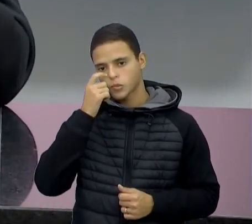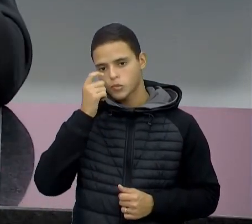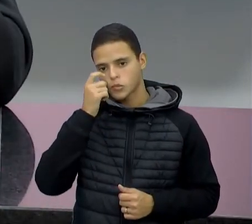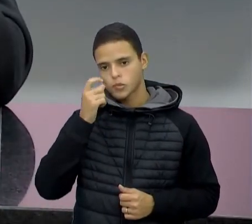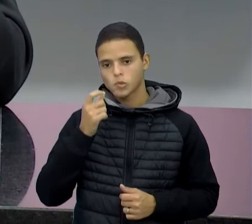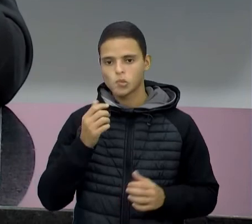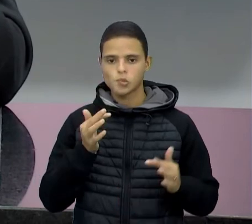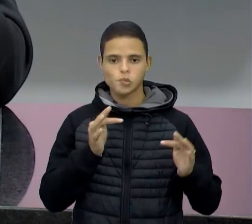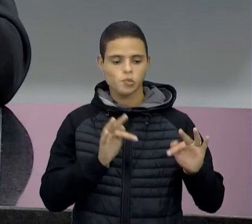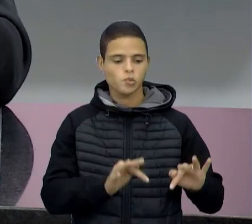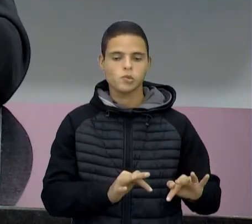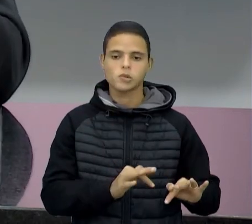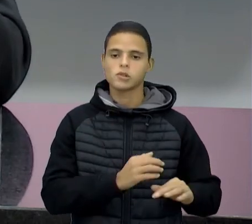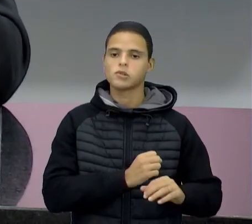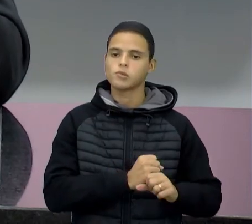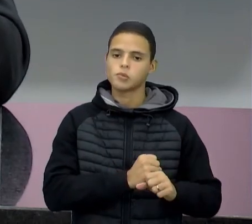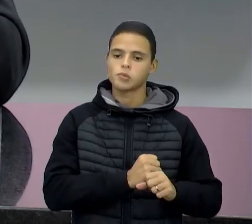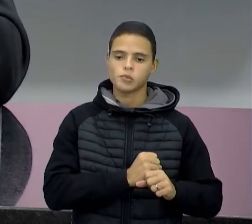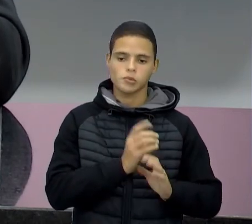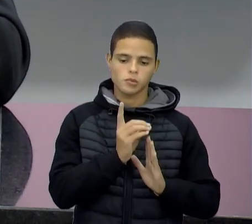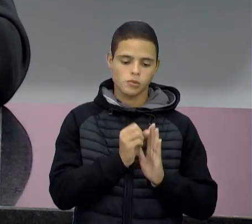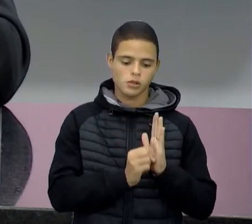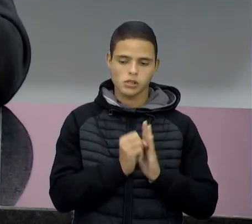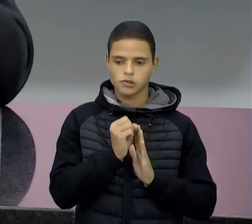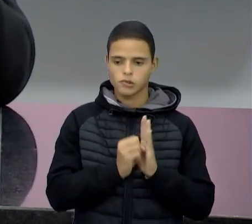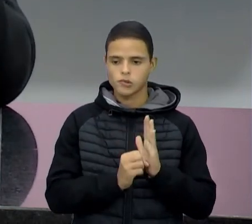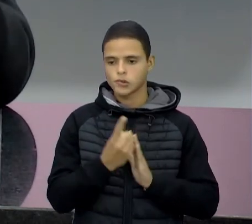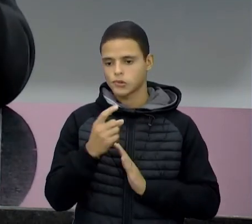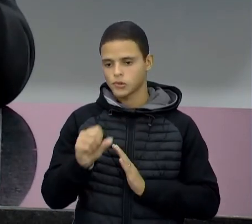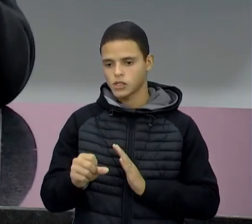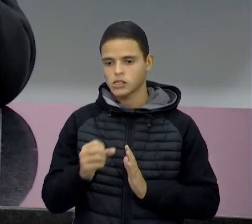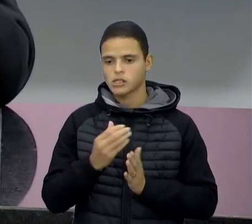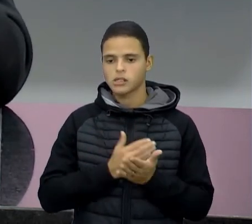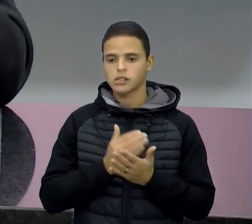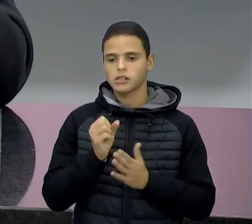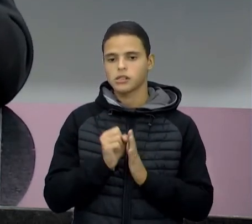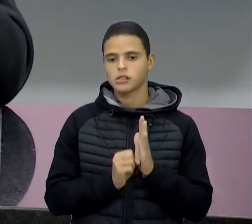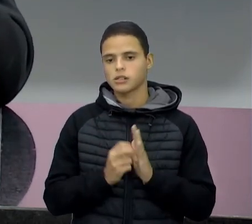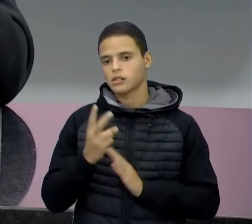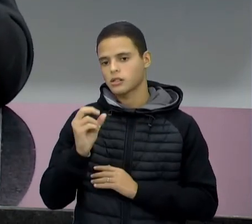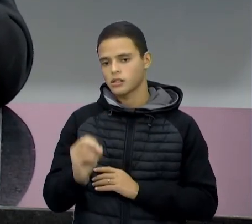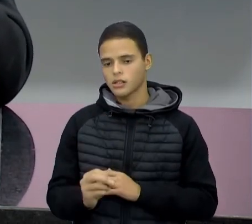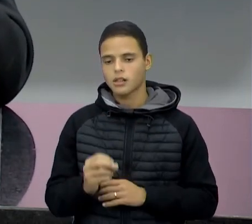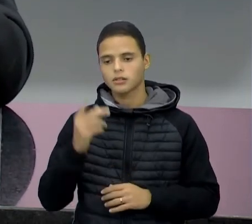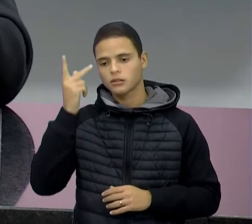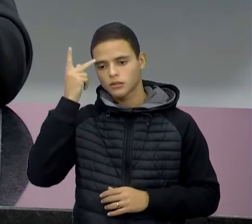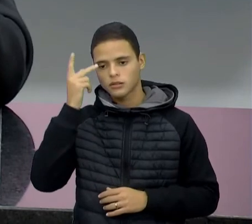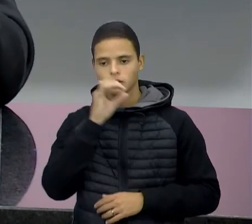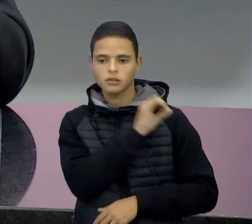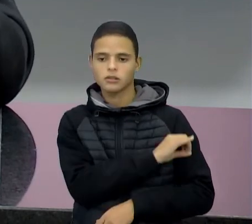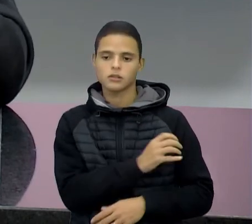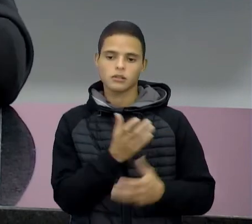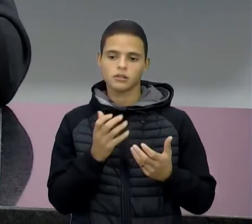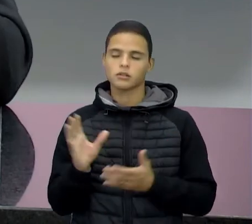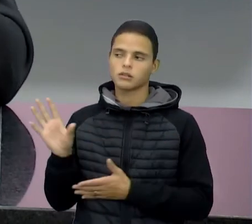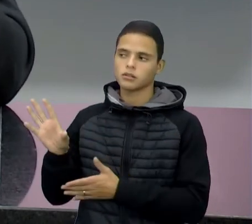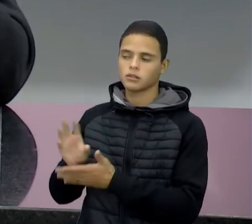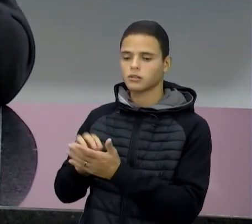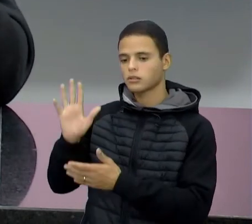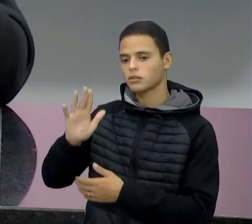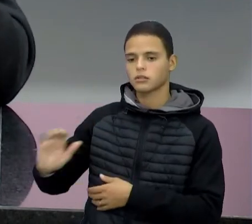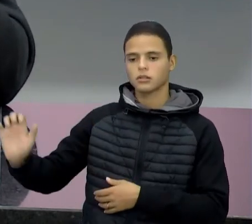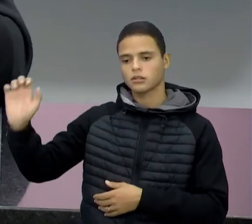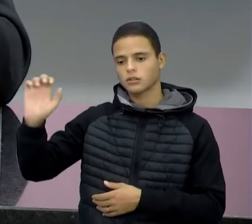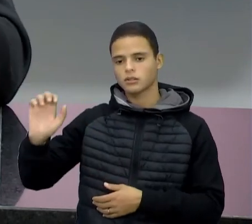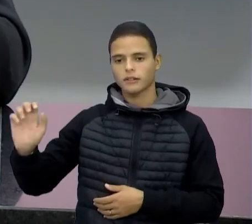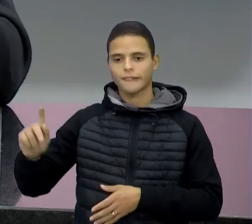No final do século XIX e começo do século XX, São Paulo e Rio de Janeiro queriam se inspirar no modelo